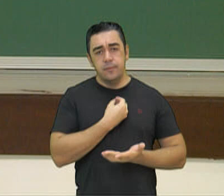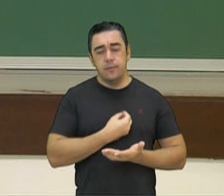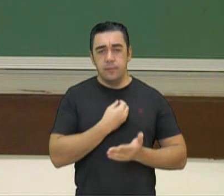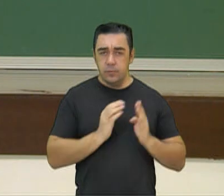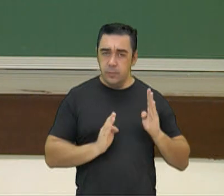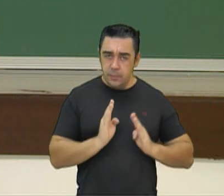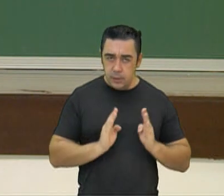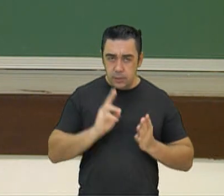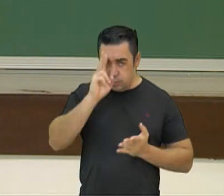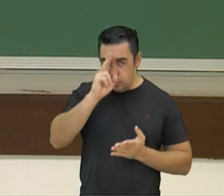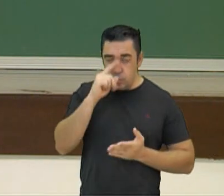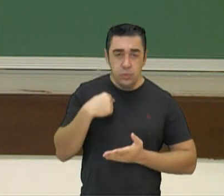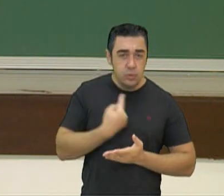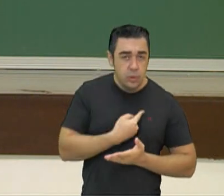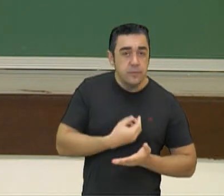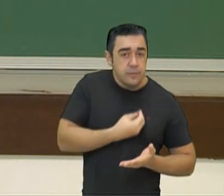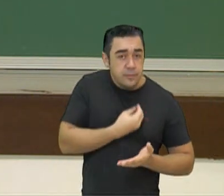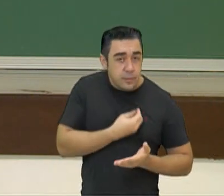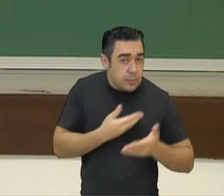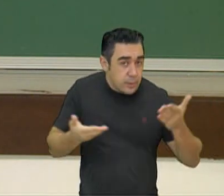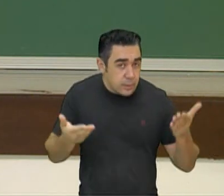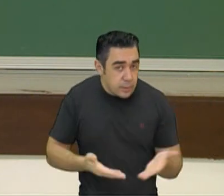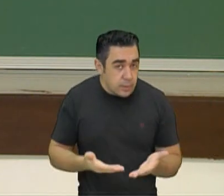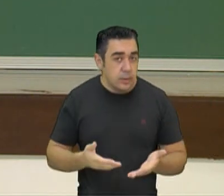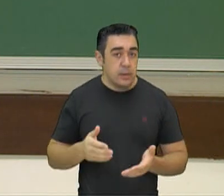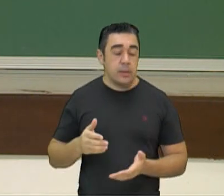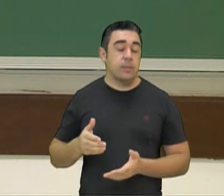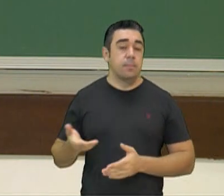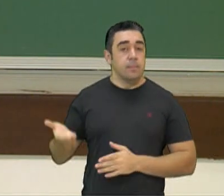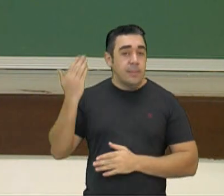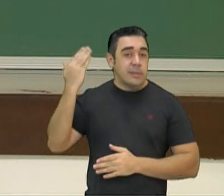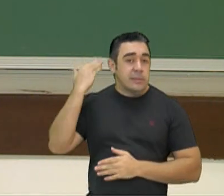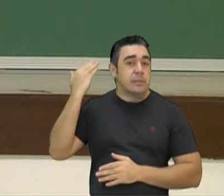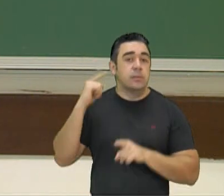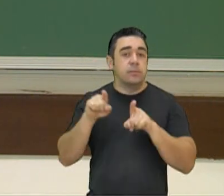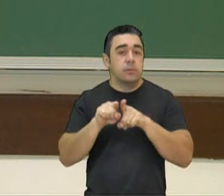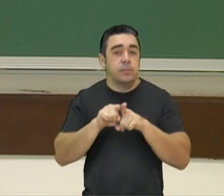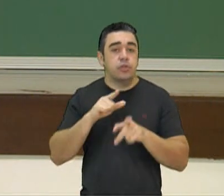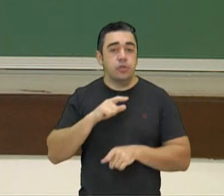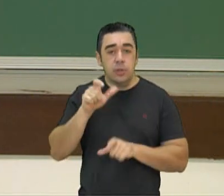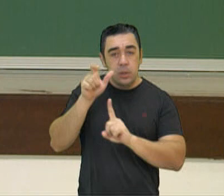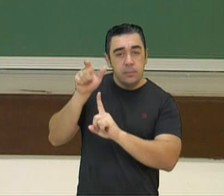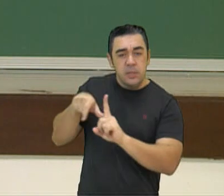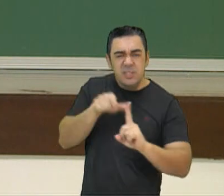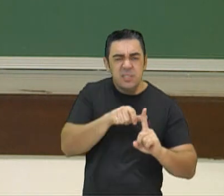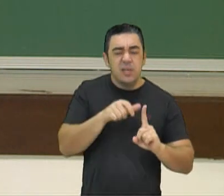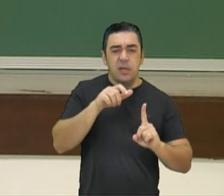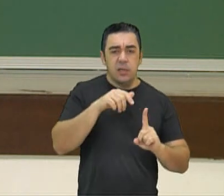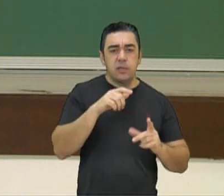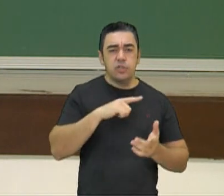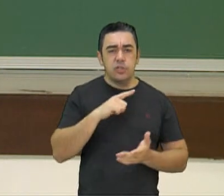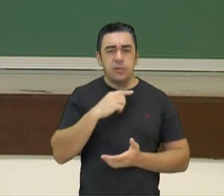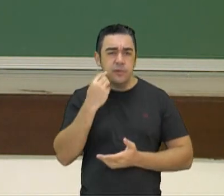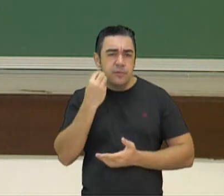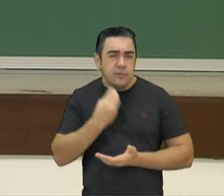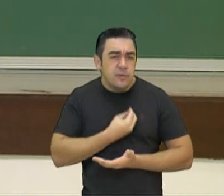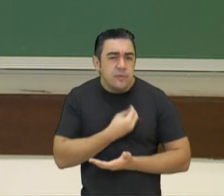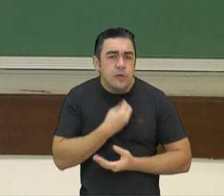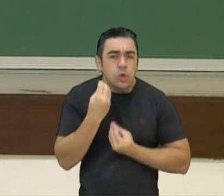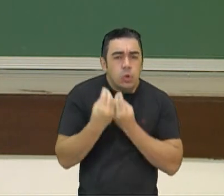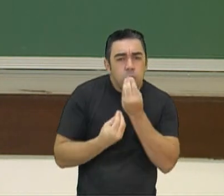Nós estamos vivendo o nosso e os artistas da época paleocristã viveram a delas. Vamos tentar entender o que